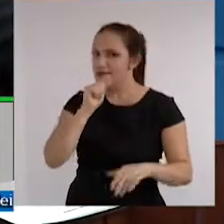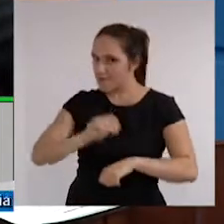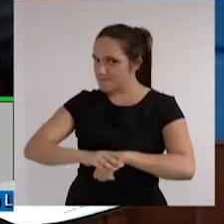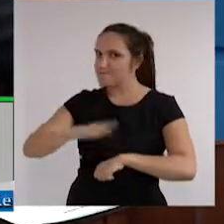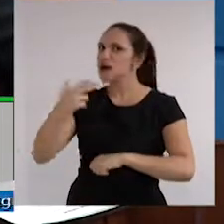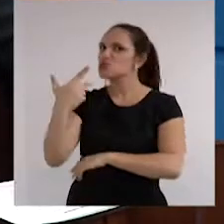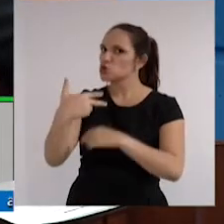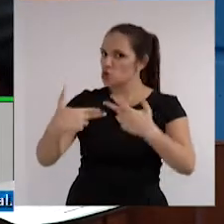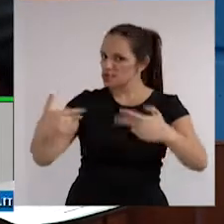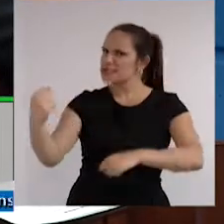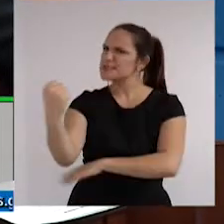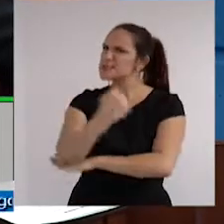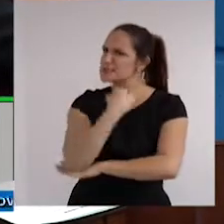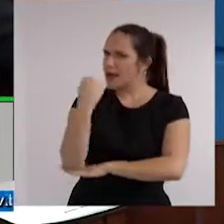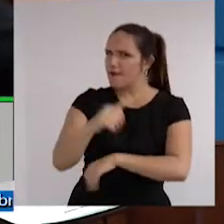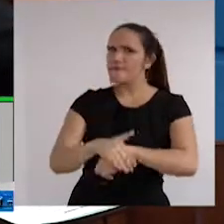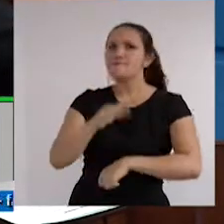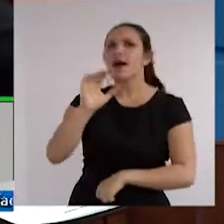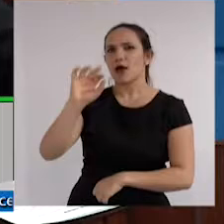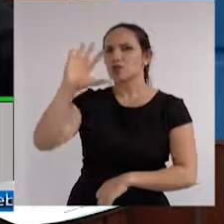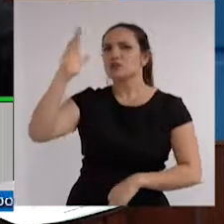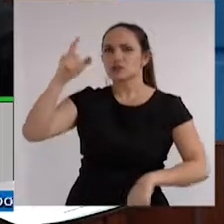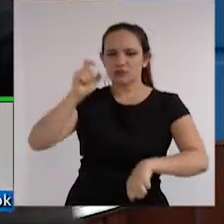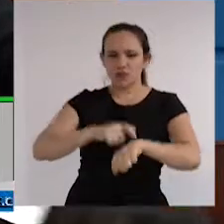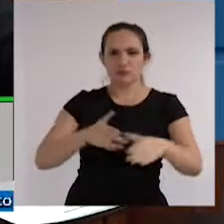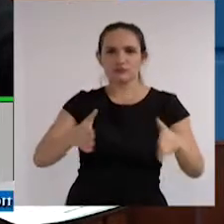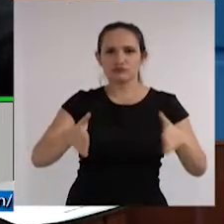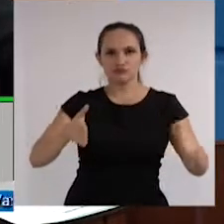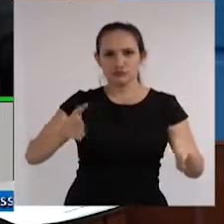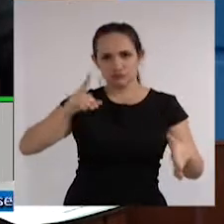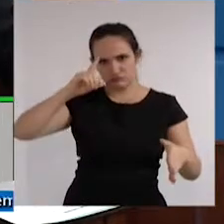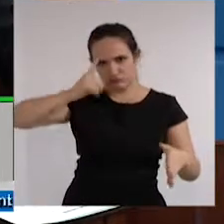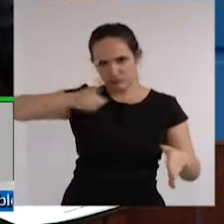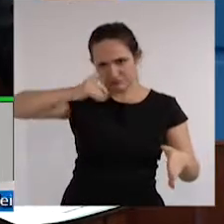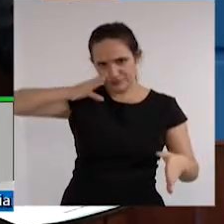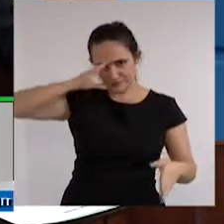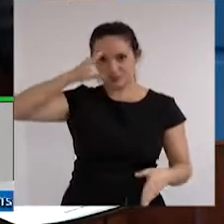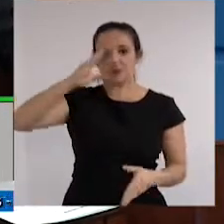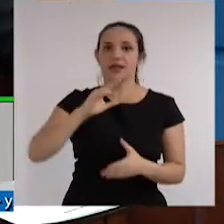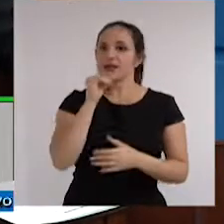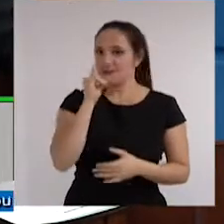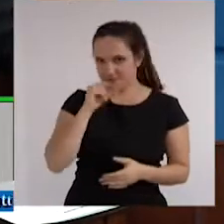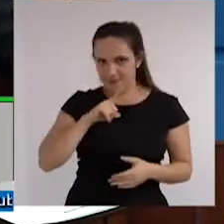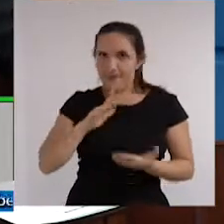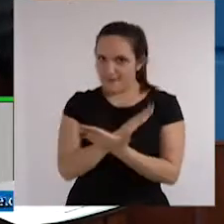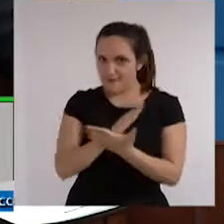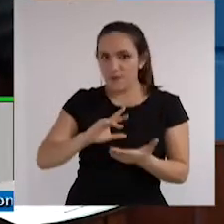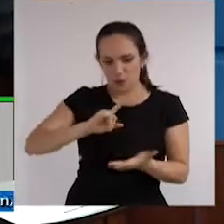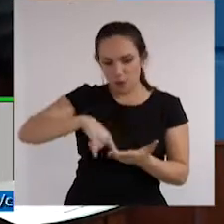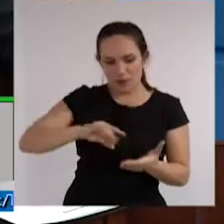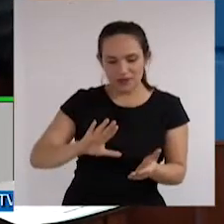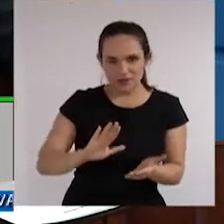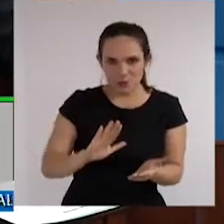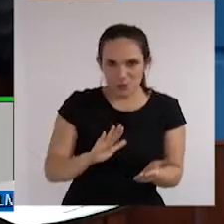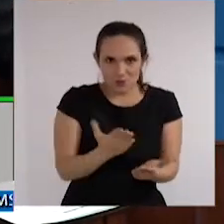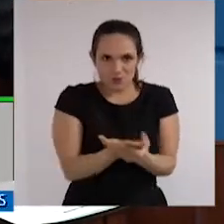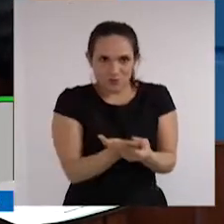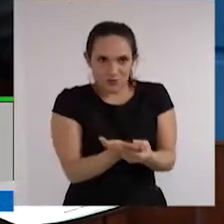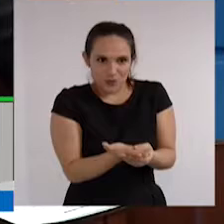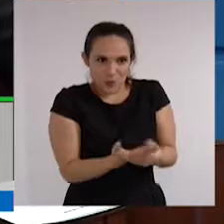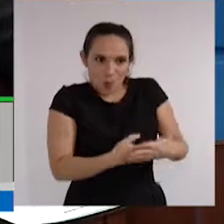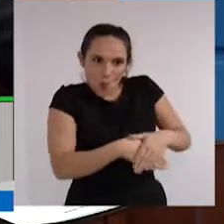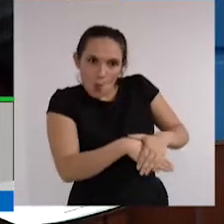mais graves, como também os arquivos do Exército Brasileiro, que, se